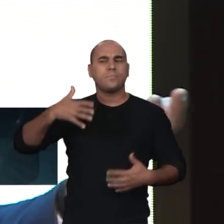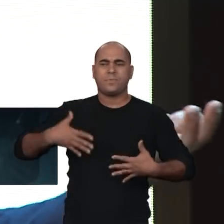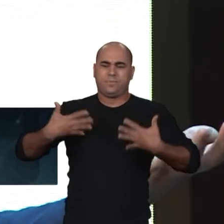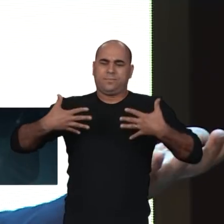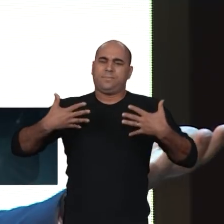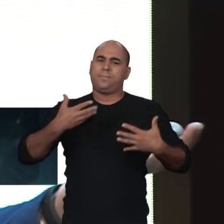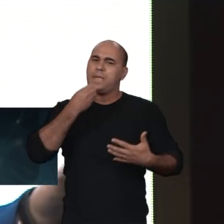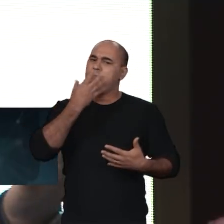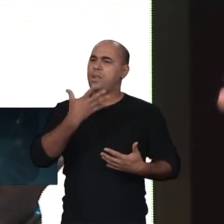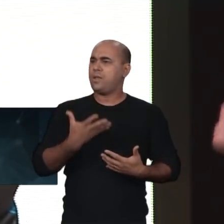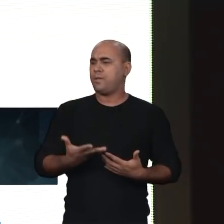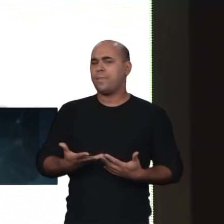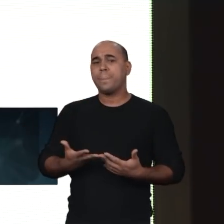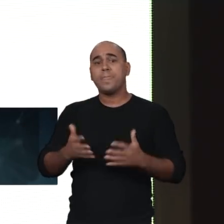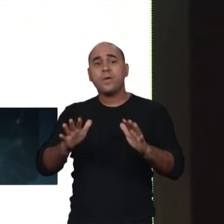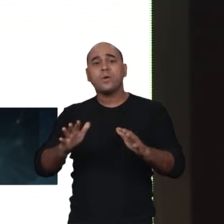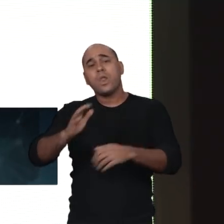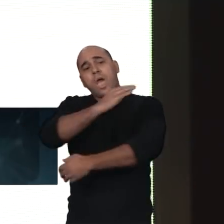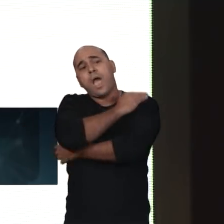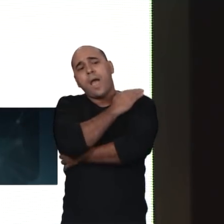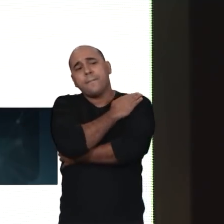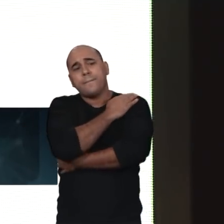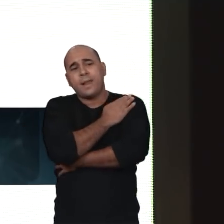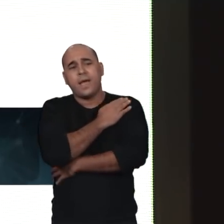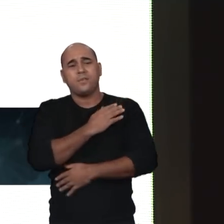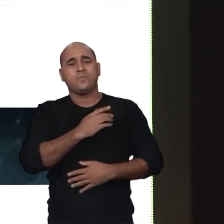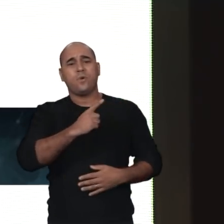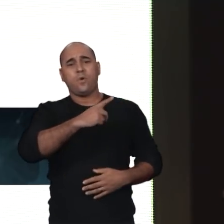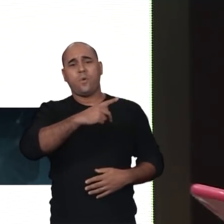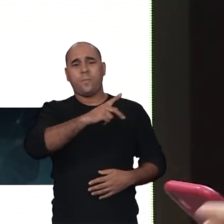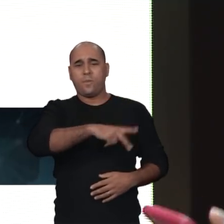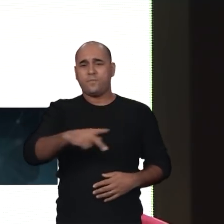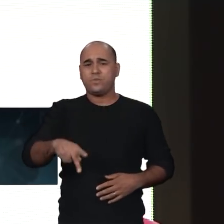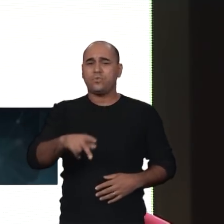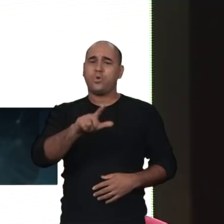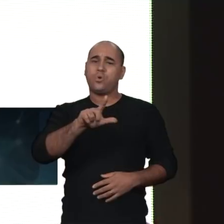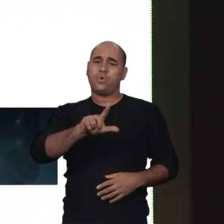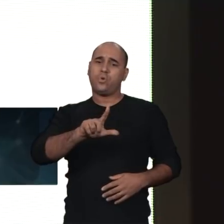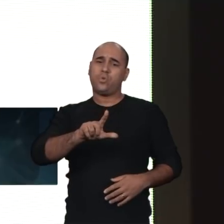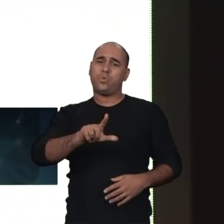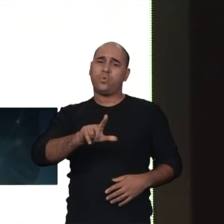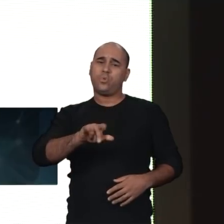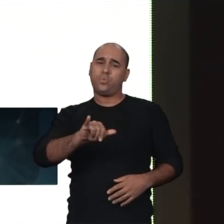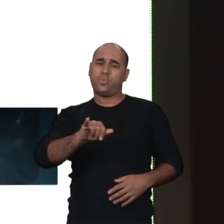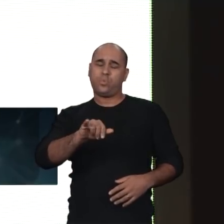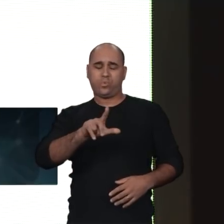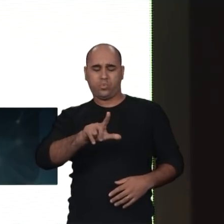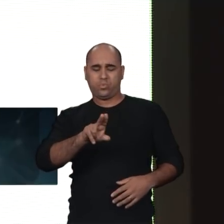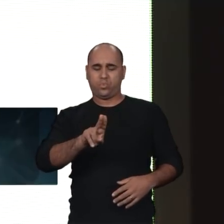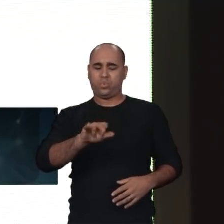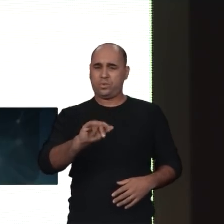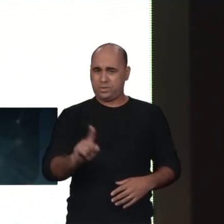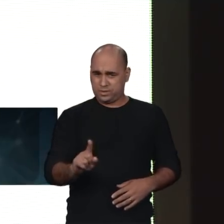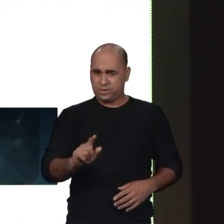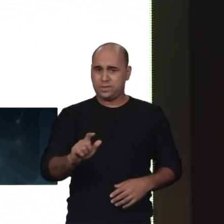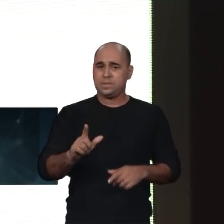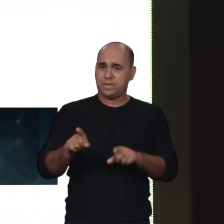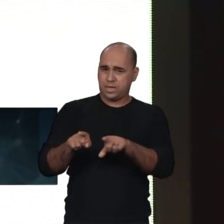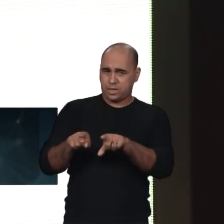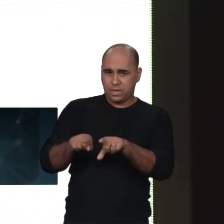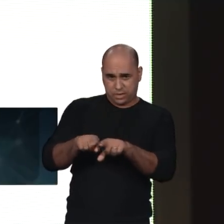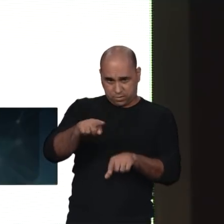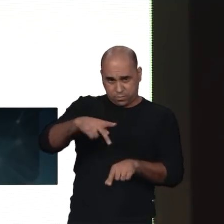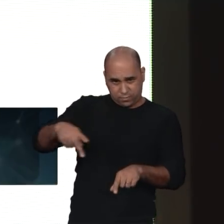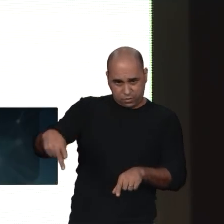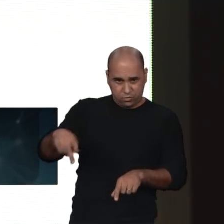iniciar mandando um abraço, viu? Tem o professor Luiz Araújo, ele é português, ele é historiador, é professor